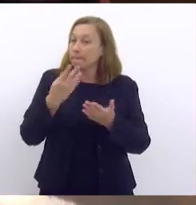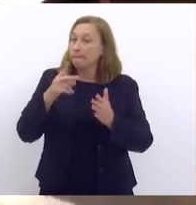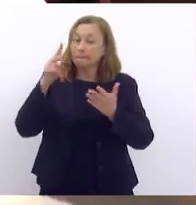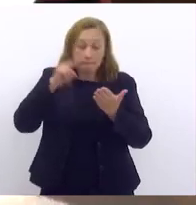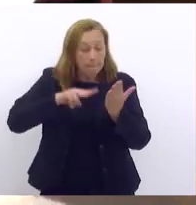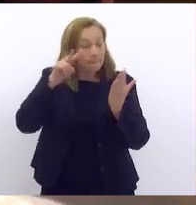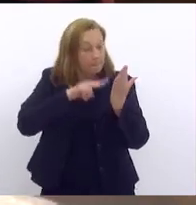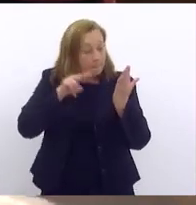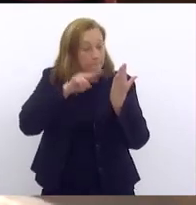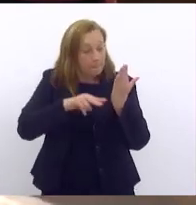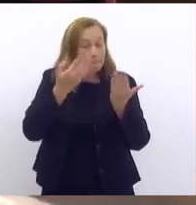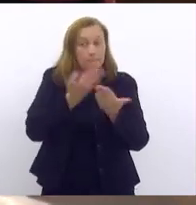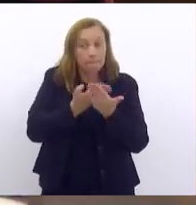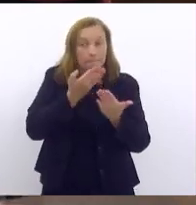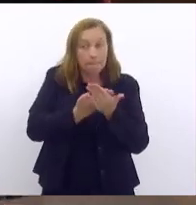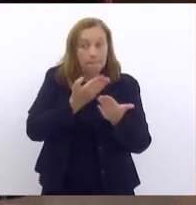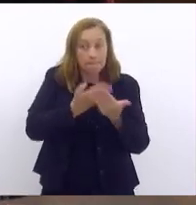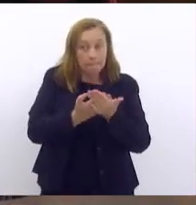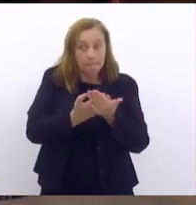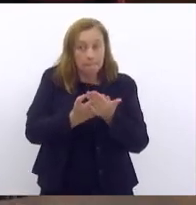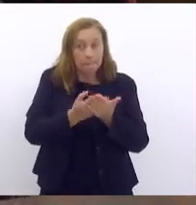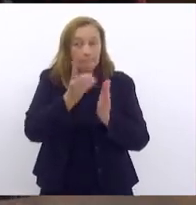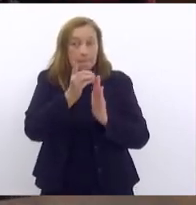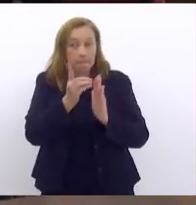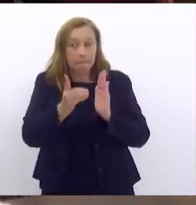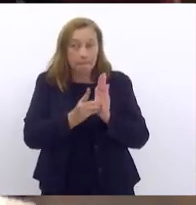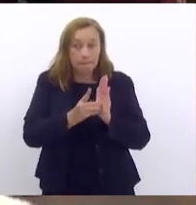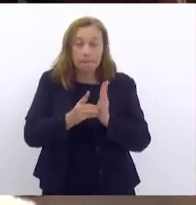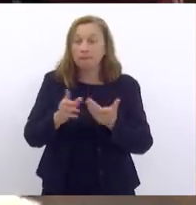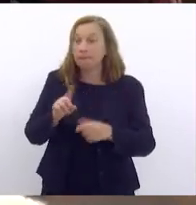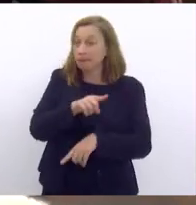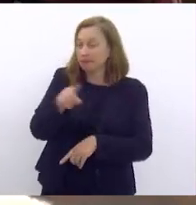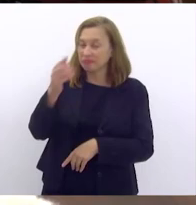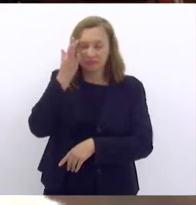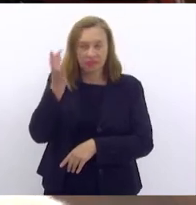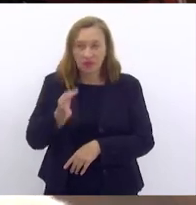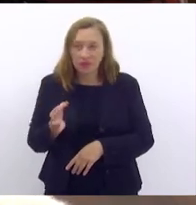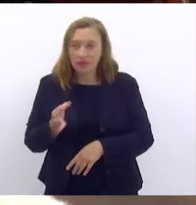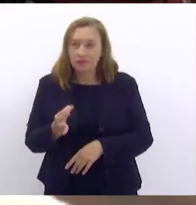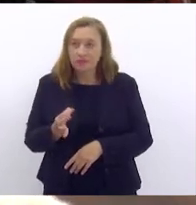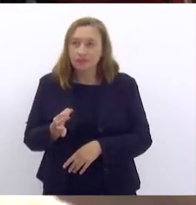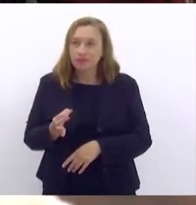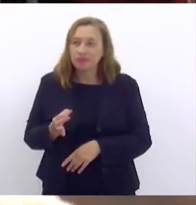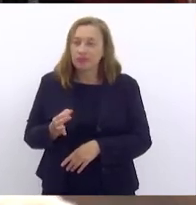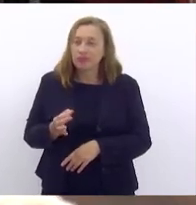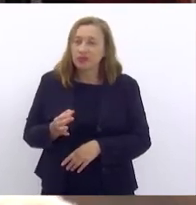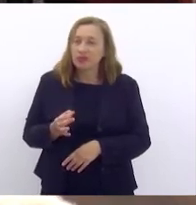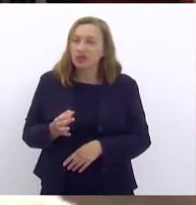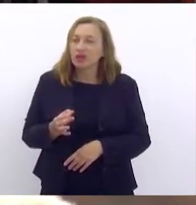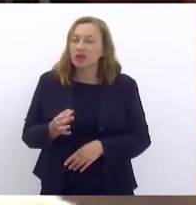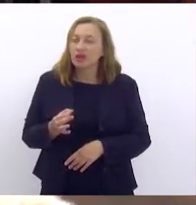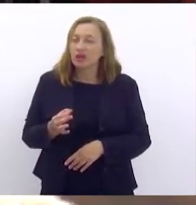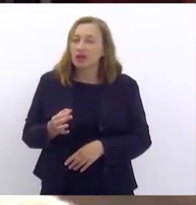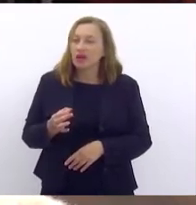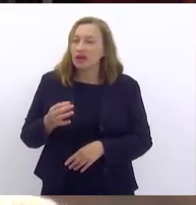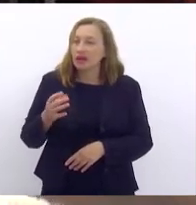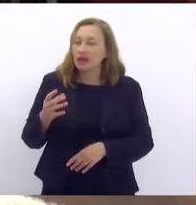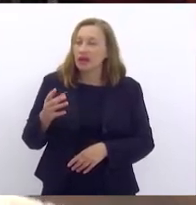poder responder. Porque a batalha de rima, para quem não sabe, é tipo um pequeno improviso,